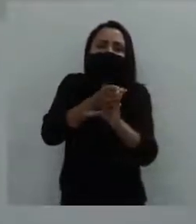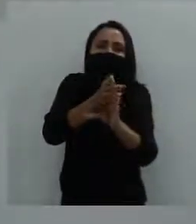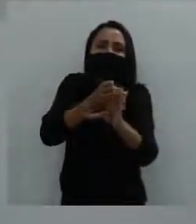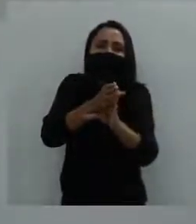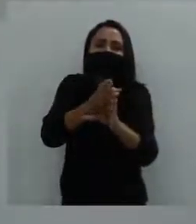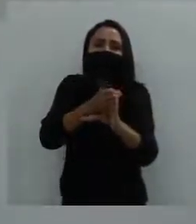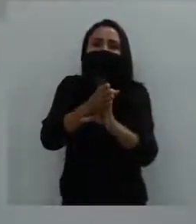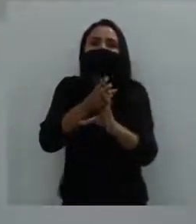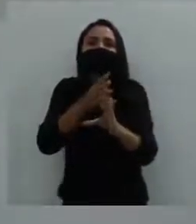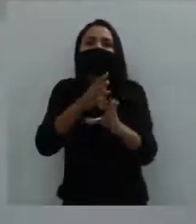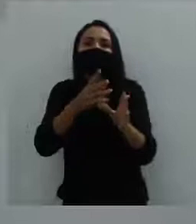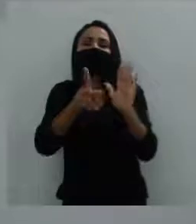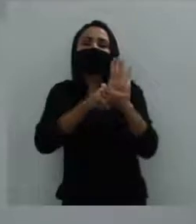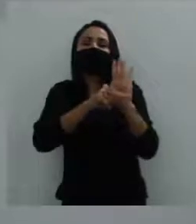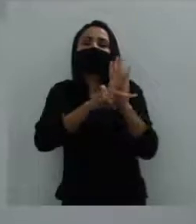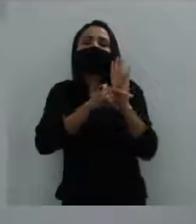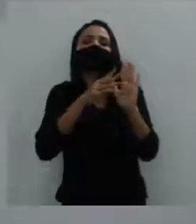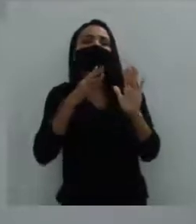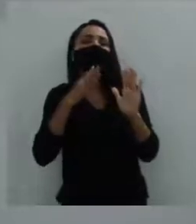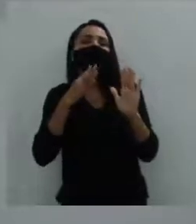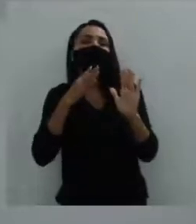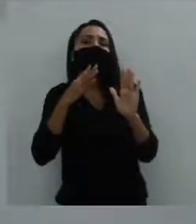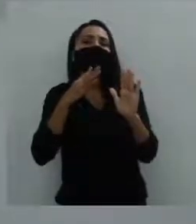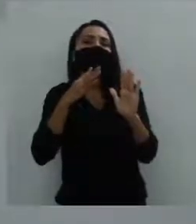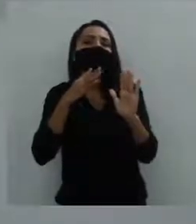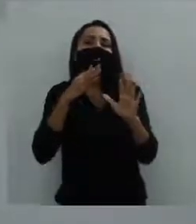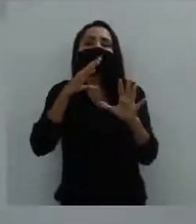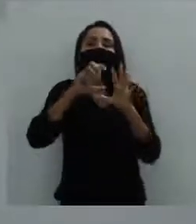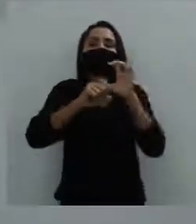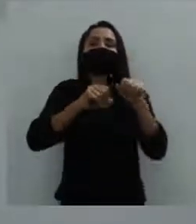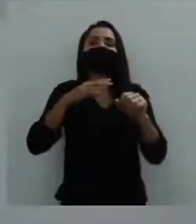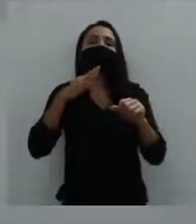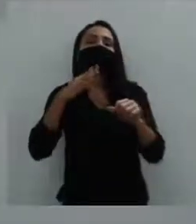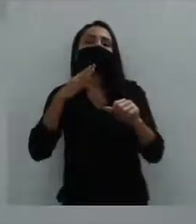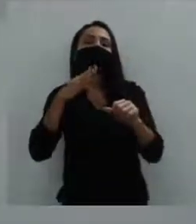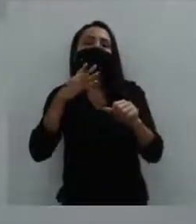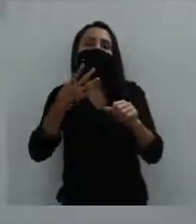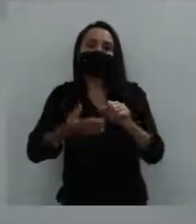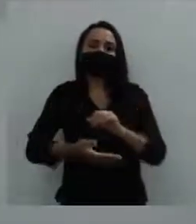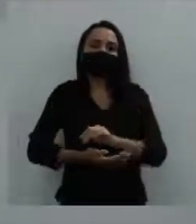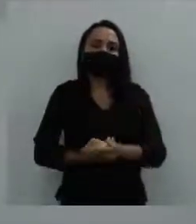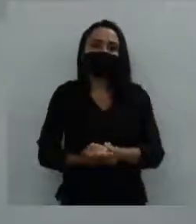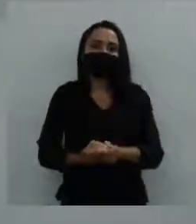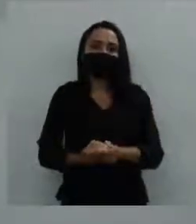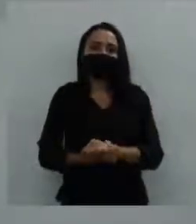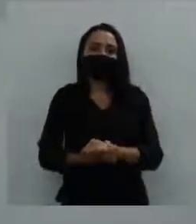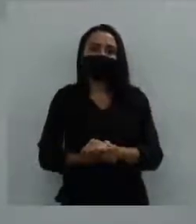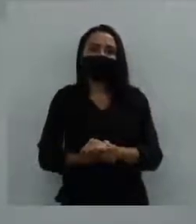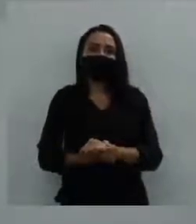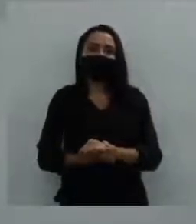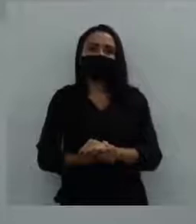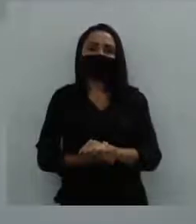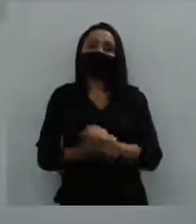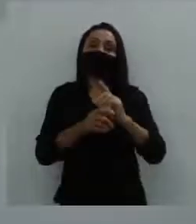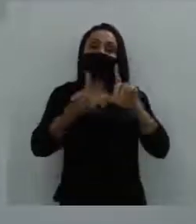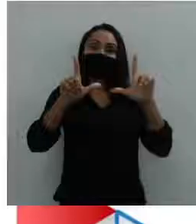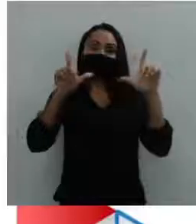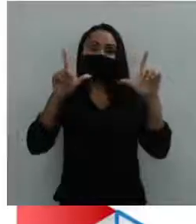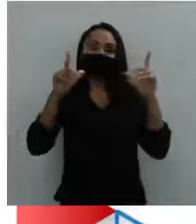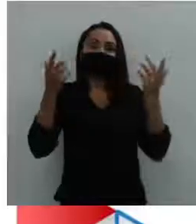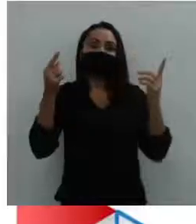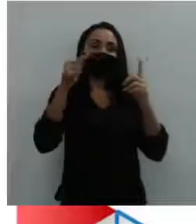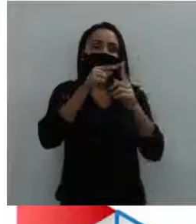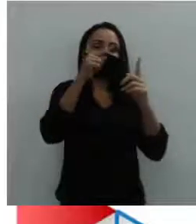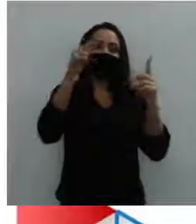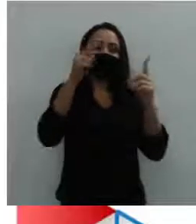nosso conhecimento. O homem superior, a busca pelo conhecimento. Então vamos lá aqui. Na tela, trago o